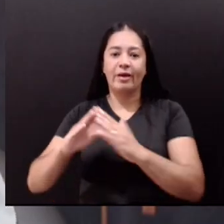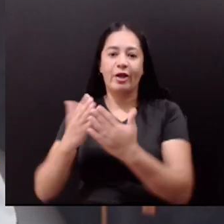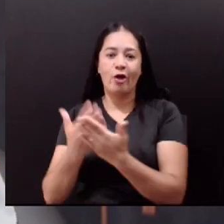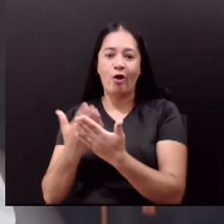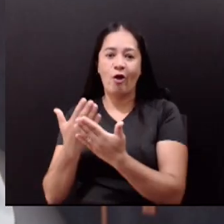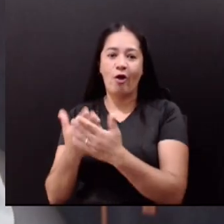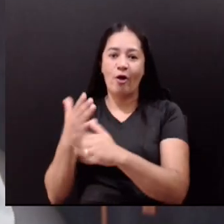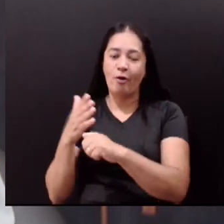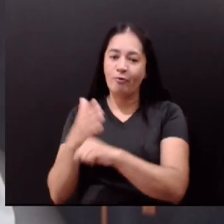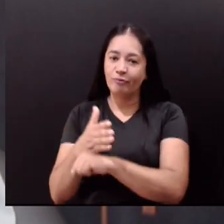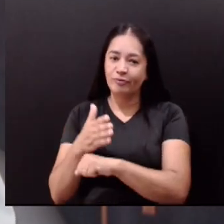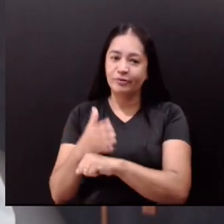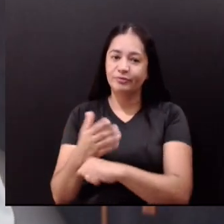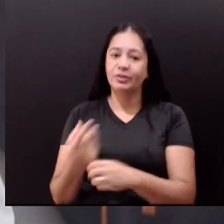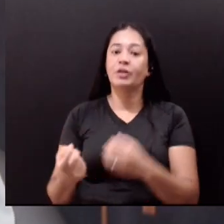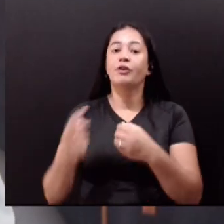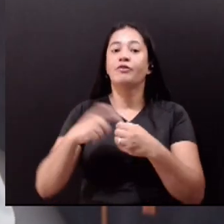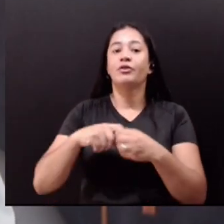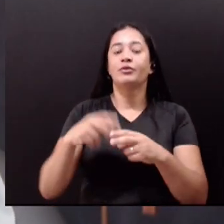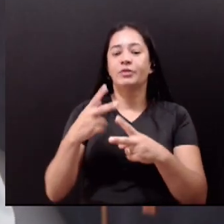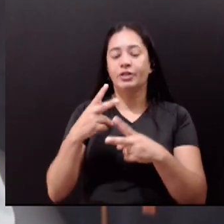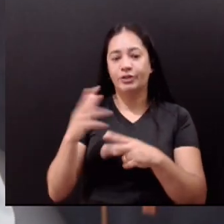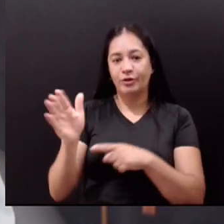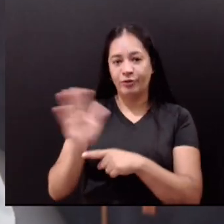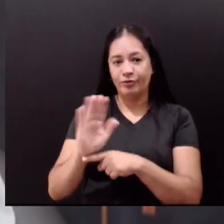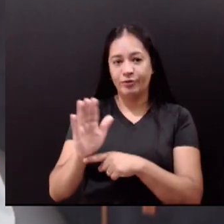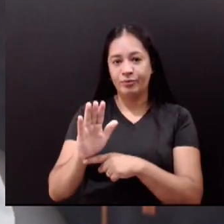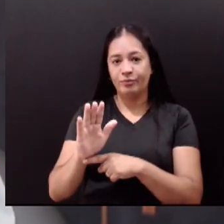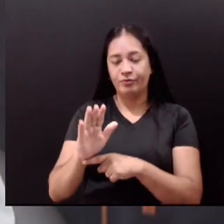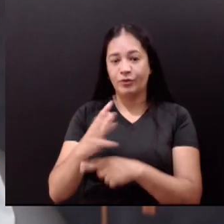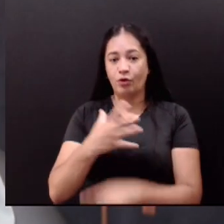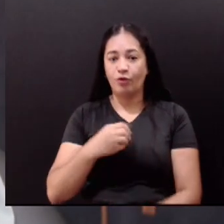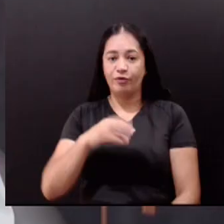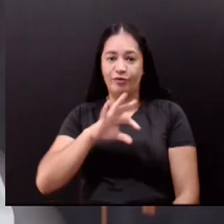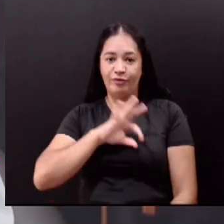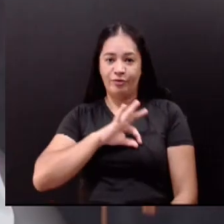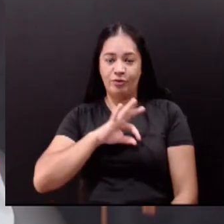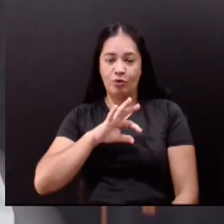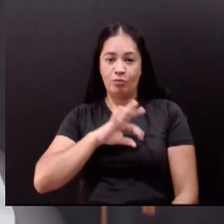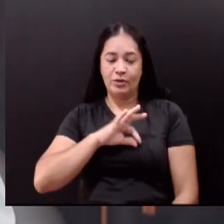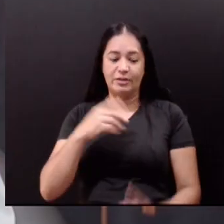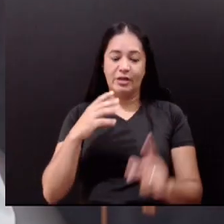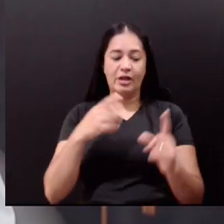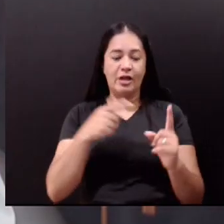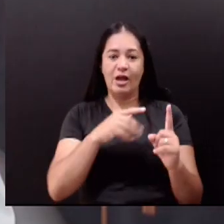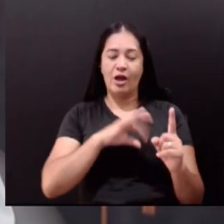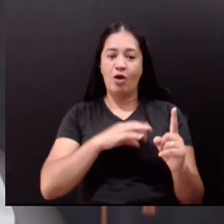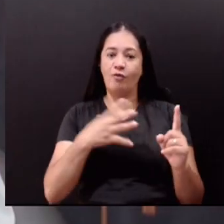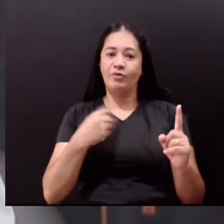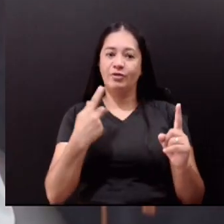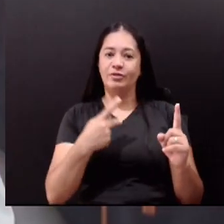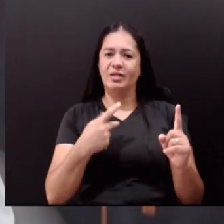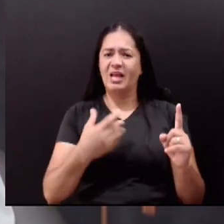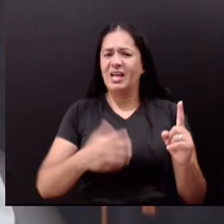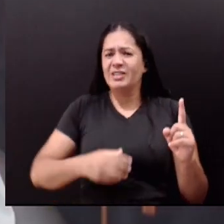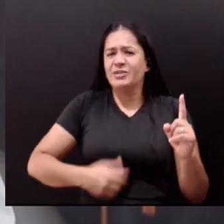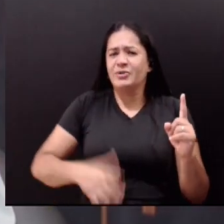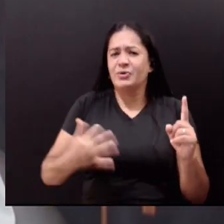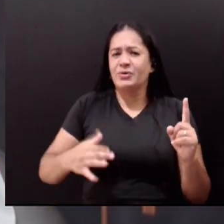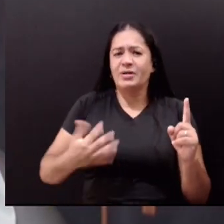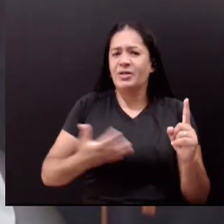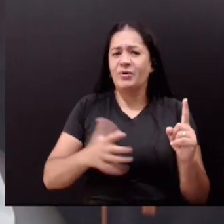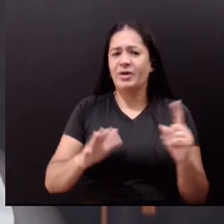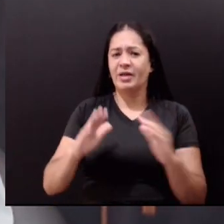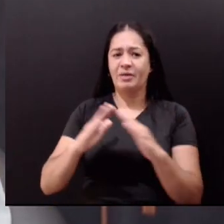ao filme, né, o filho do uhum, policial, logo no comecinho fala assim: "Ah pai, eu tô com dor de barriga, não quero ir para a escola". Num sim. primeiro momento a gente imagina assim: